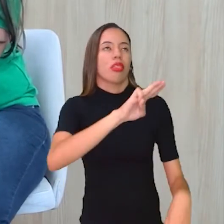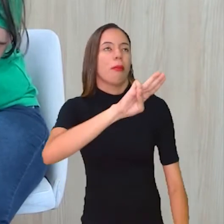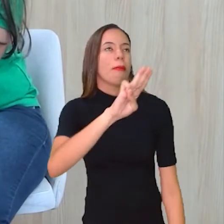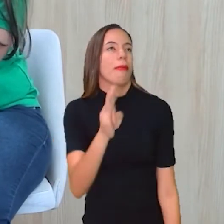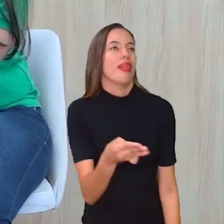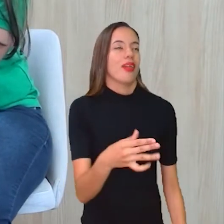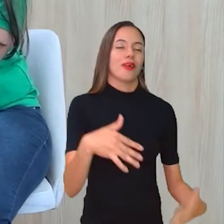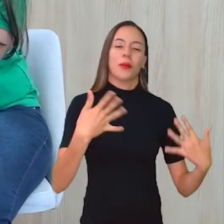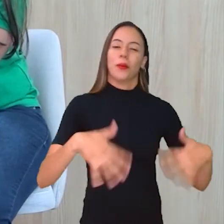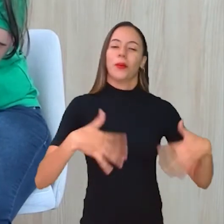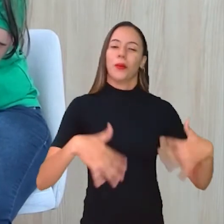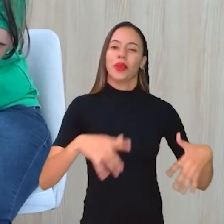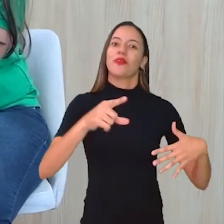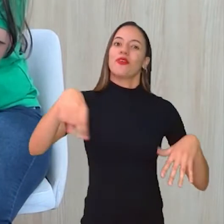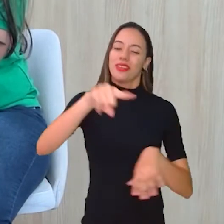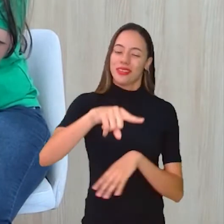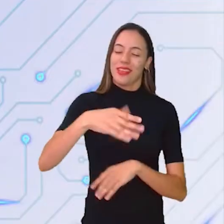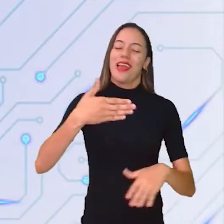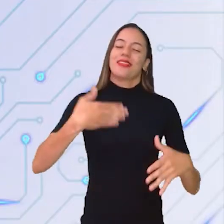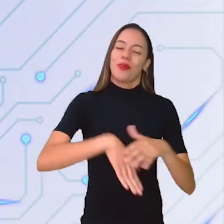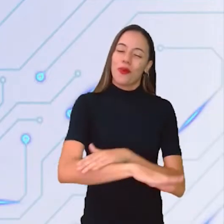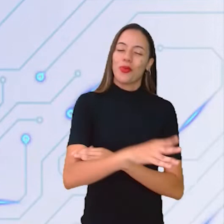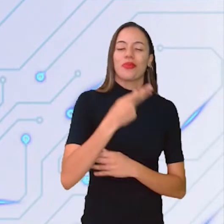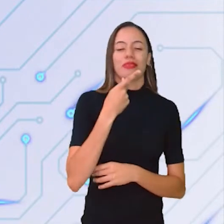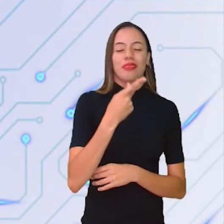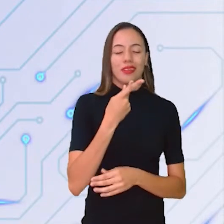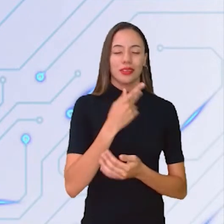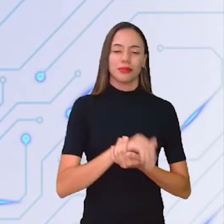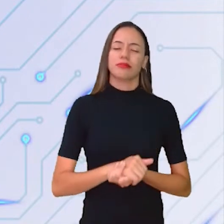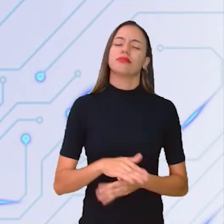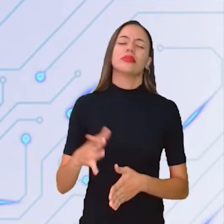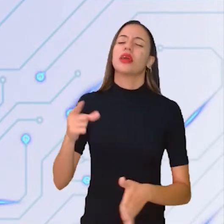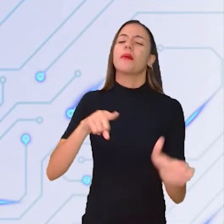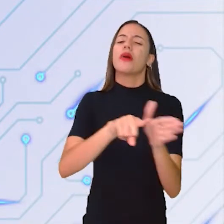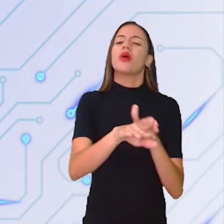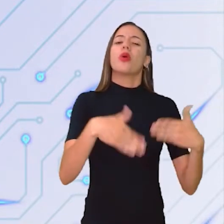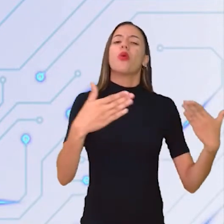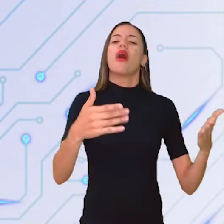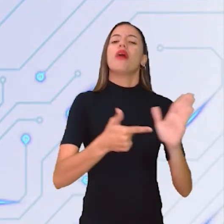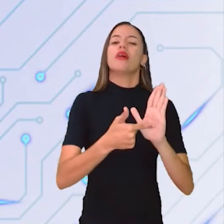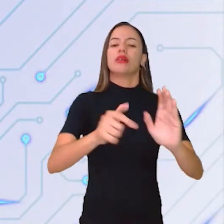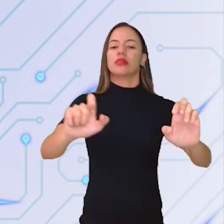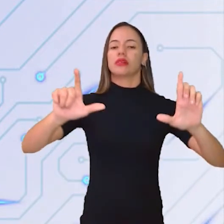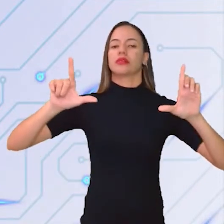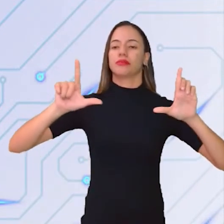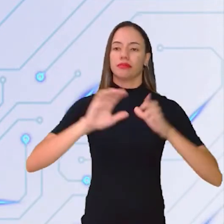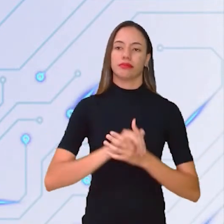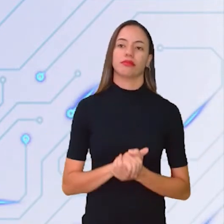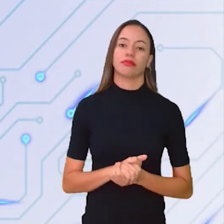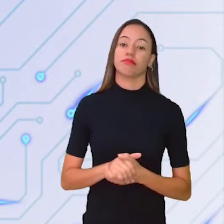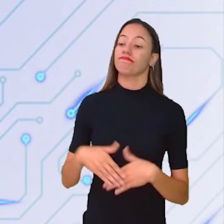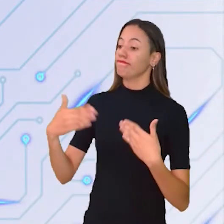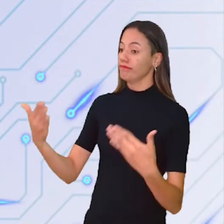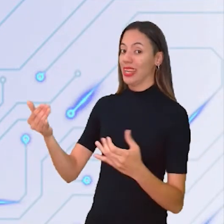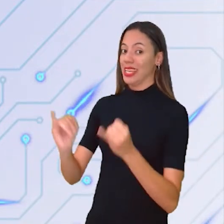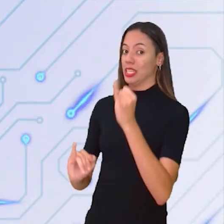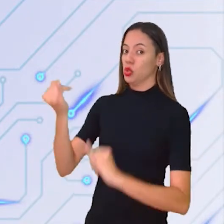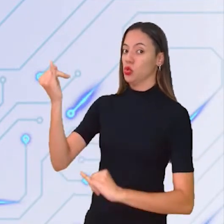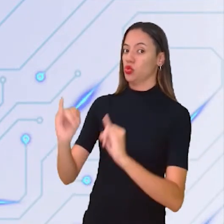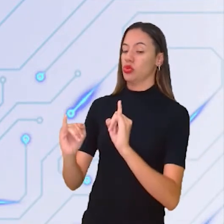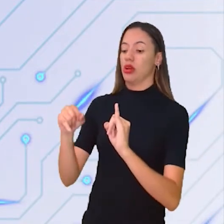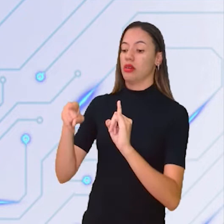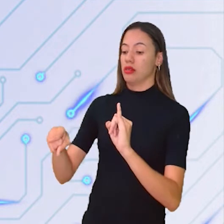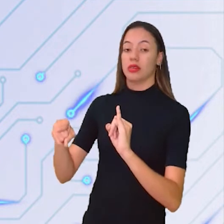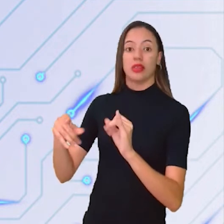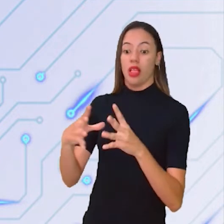vocês como vocês costumam dizer. Qual é a pergunta? Joga na tela. Quais indústrias estão